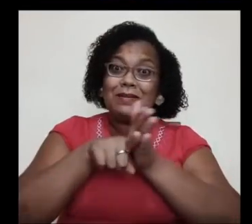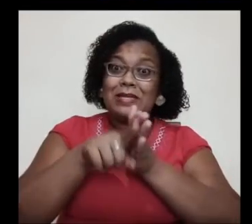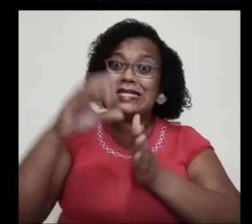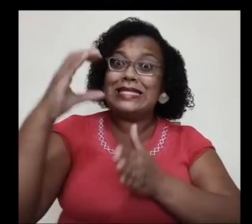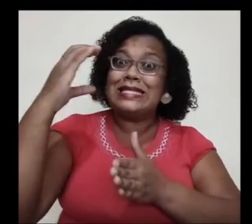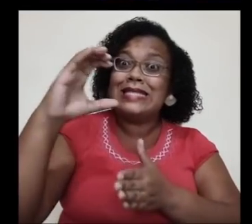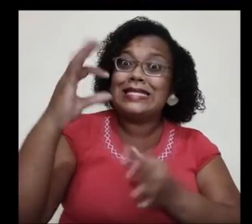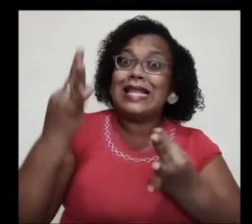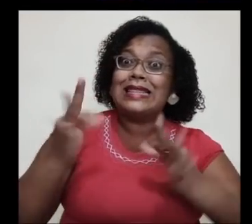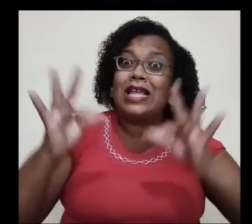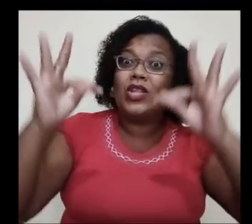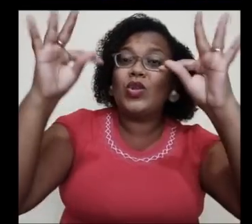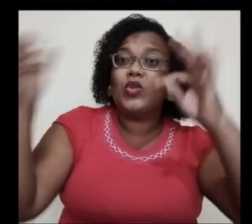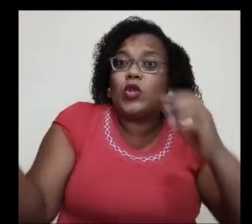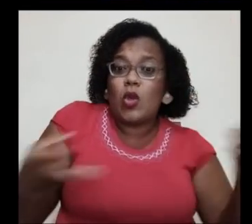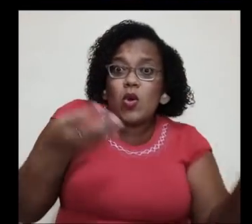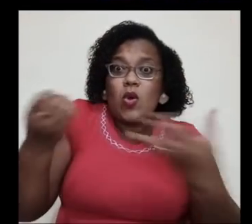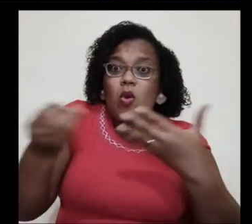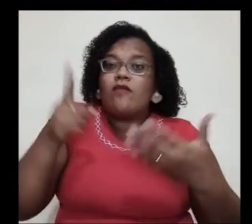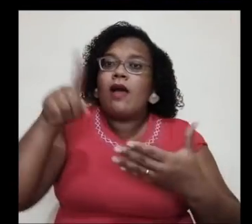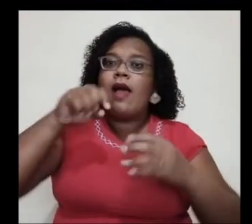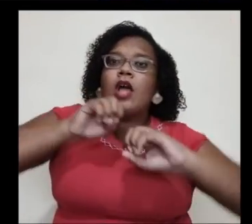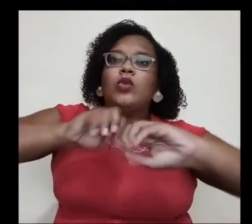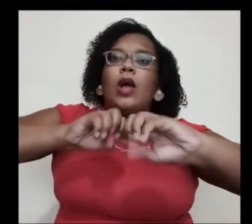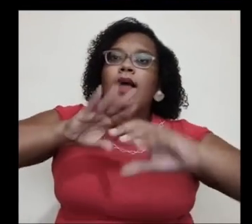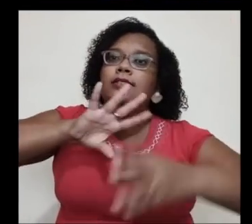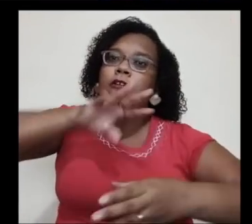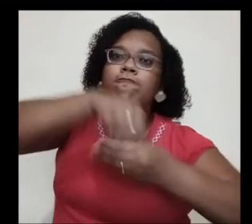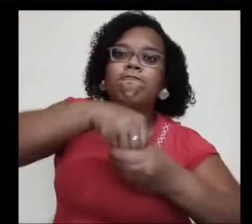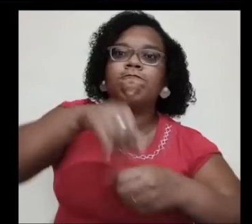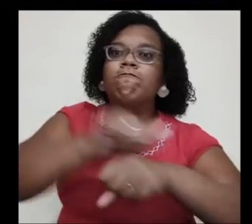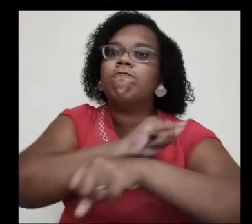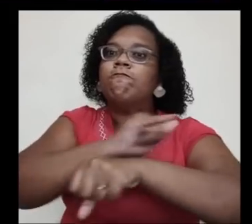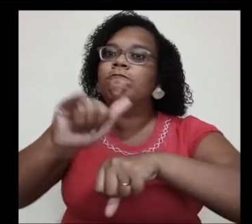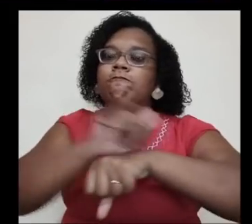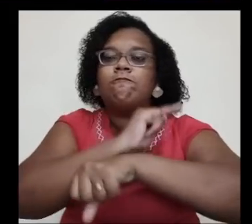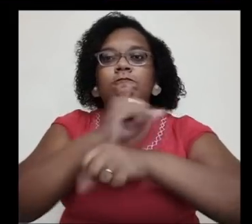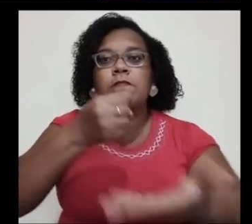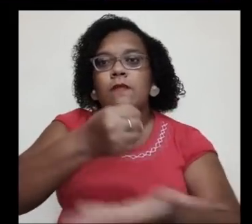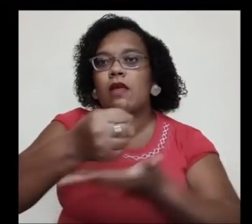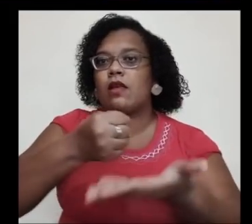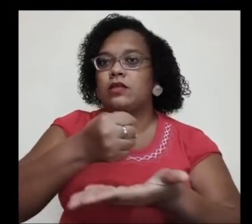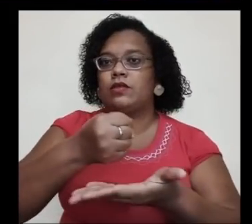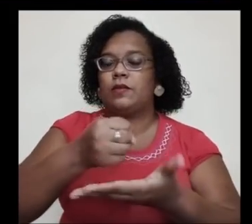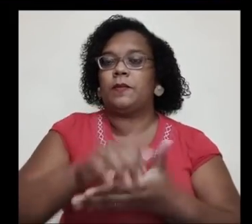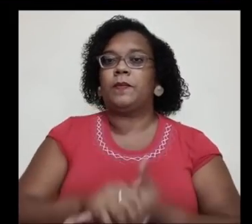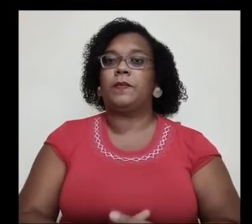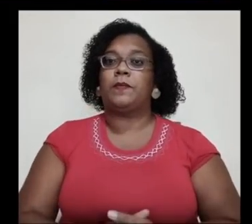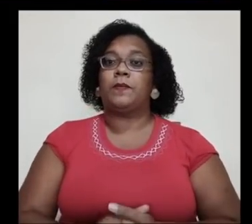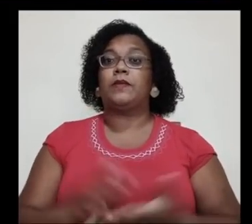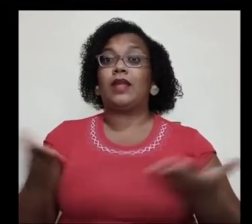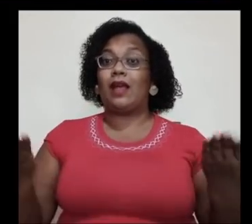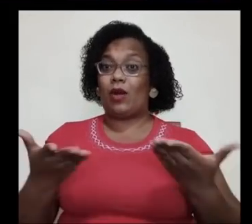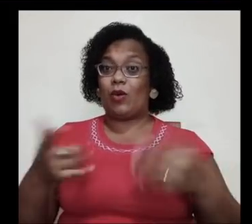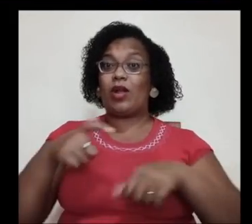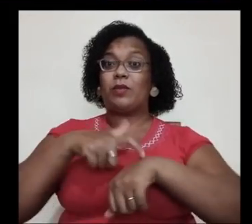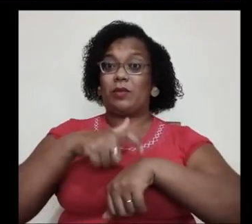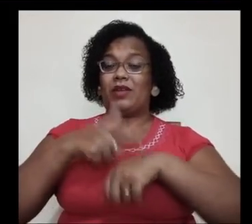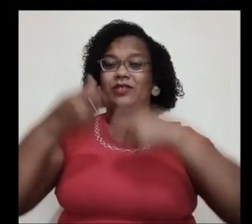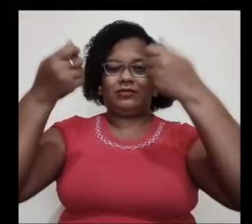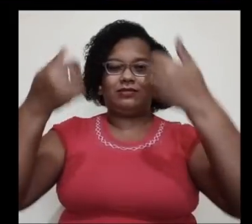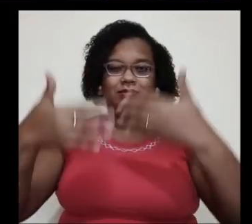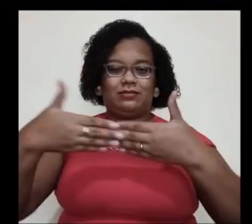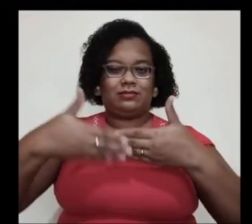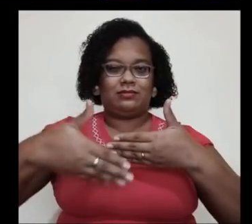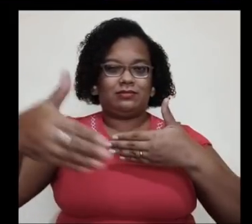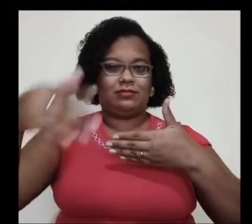fundamentais. E nesse momento, como eu vou mencionar daqui para frente um pouco mais, é a queda acentuada e a conjuntura que nós estamos